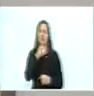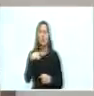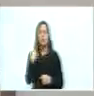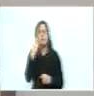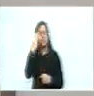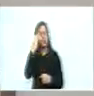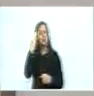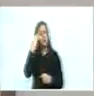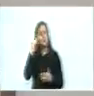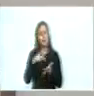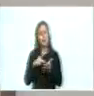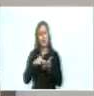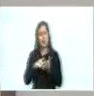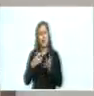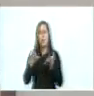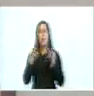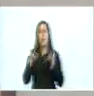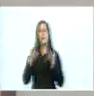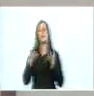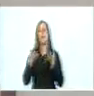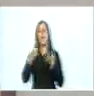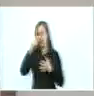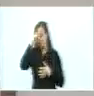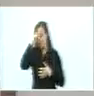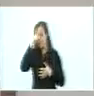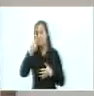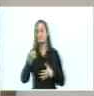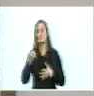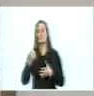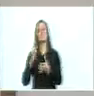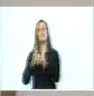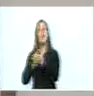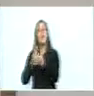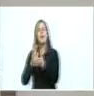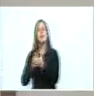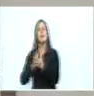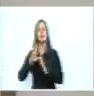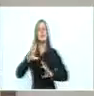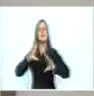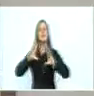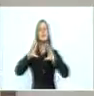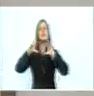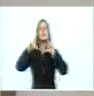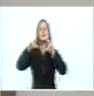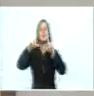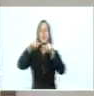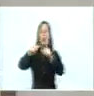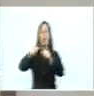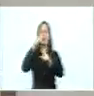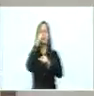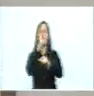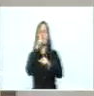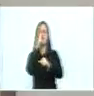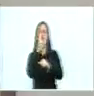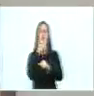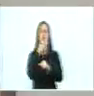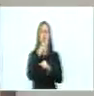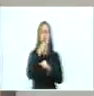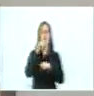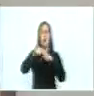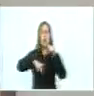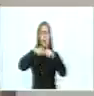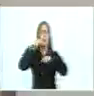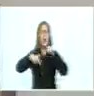eu queria elogiar muito todos os trabalhadores e trabalhadoras da saúde que participaram daquele evento. Me enriqueceu como ser